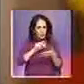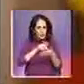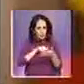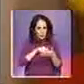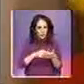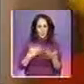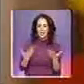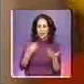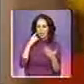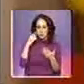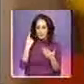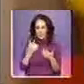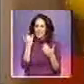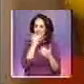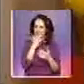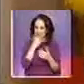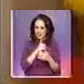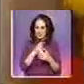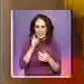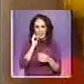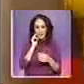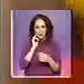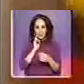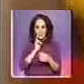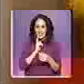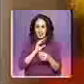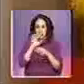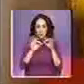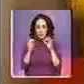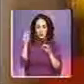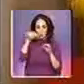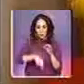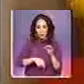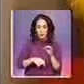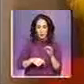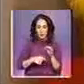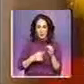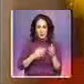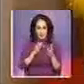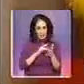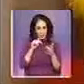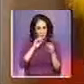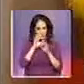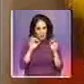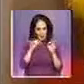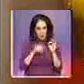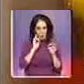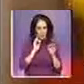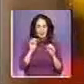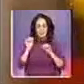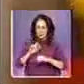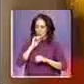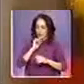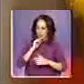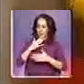momento especial e alegre. É importante receber aqui estes presentes? Eu acho que é. Porque dá-nos a